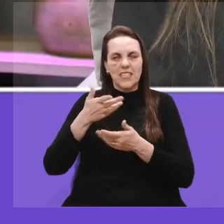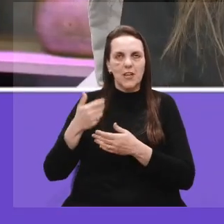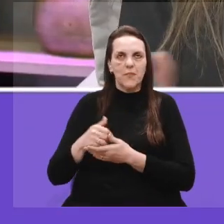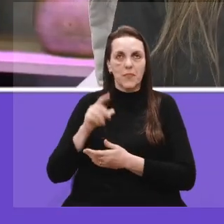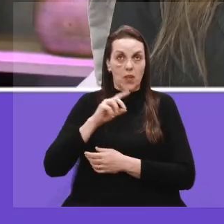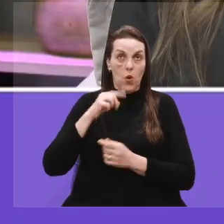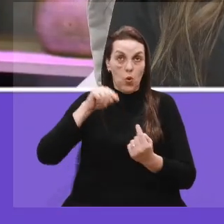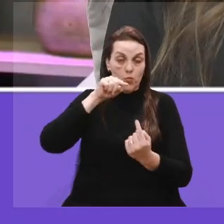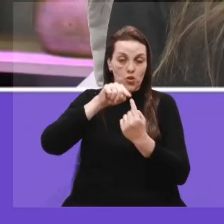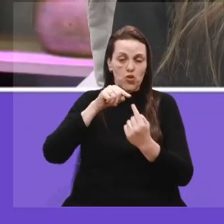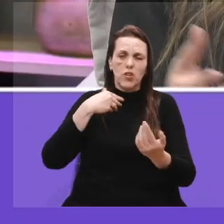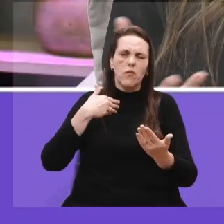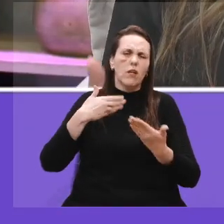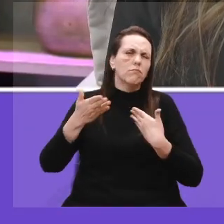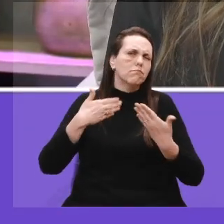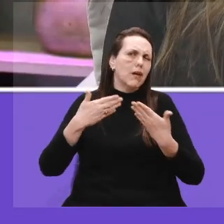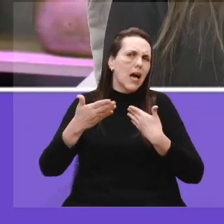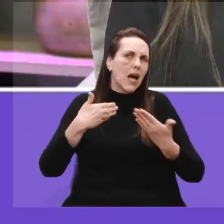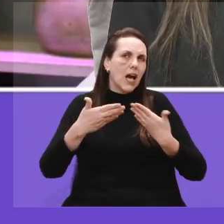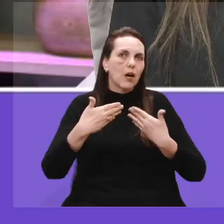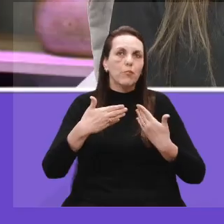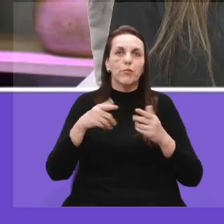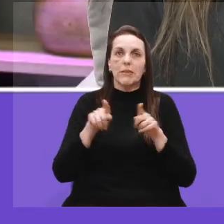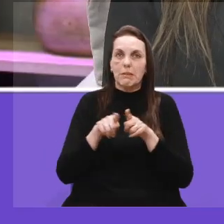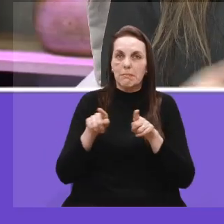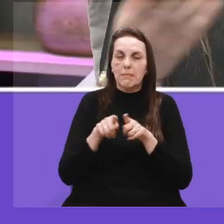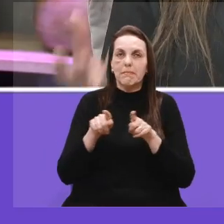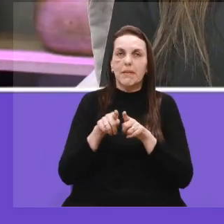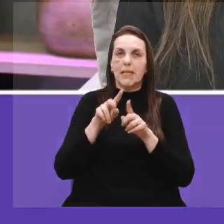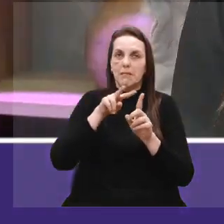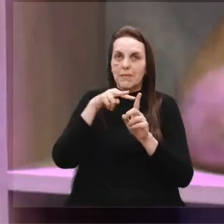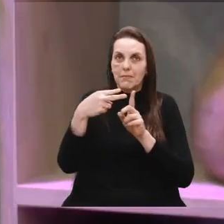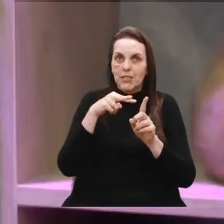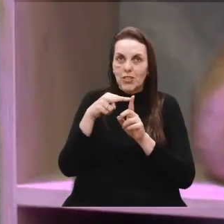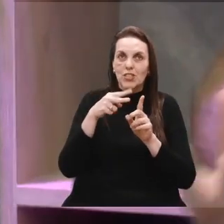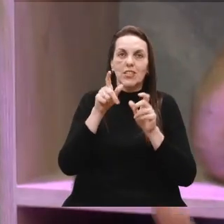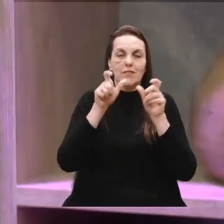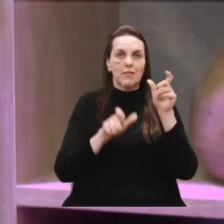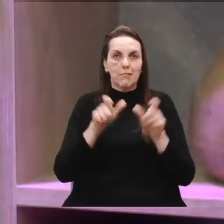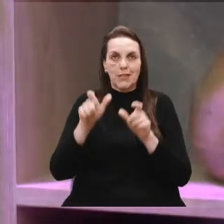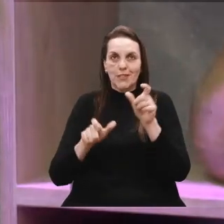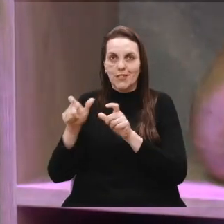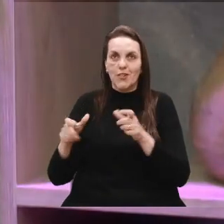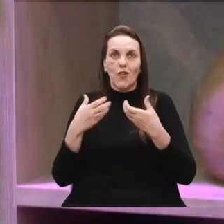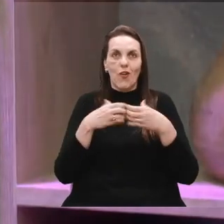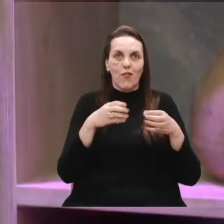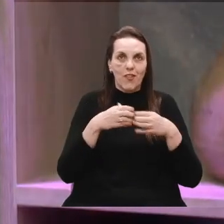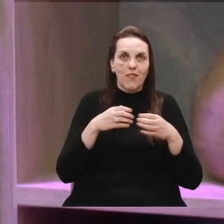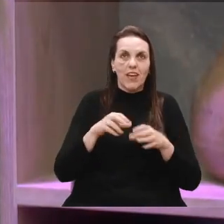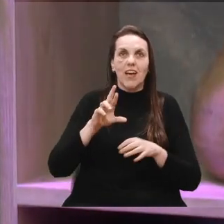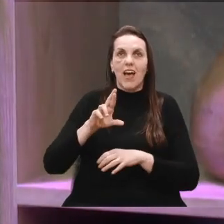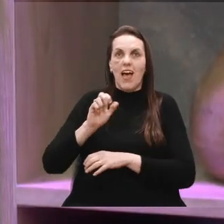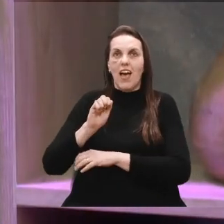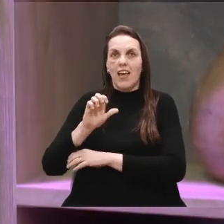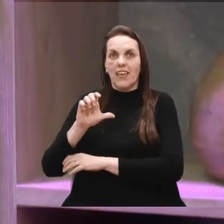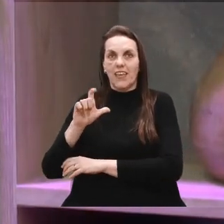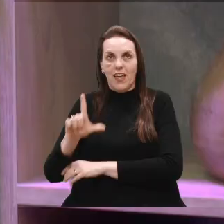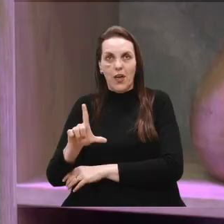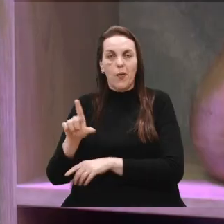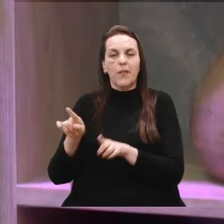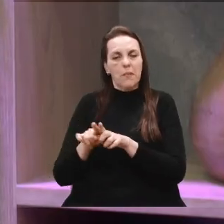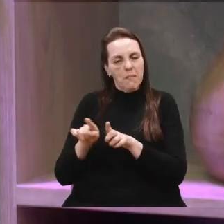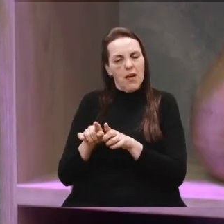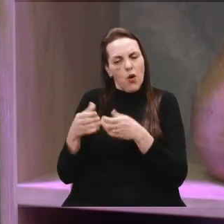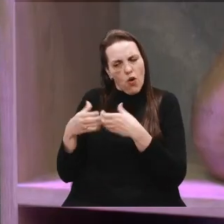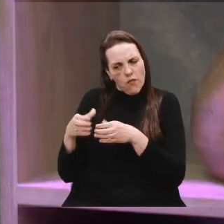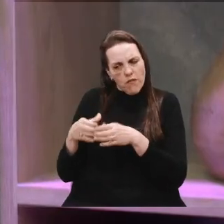gente possa fazer um diálogo, assim, trazer também perspectivas de pessoas que conviveram com a Raquel, não só de quem